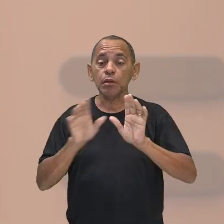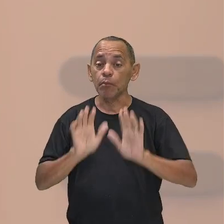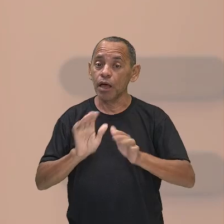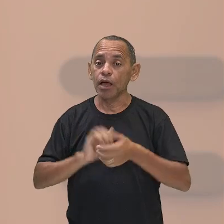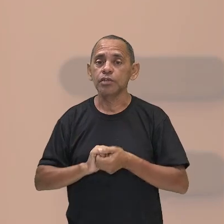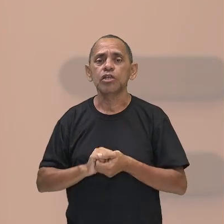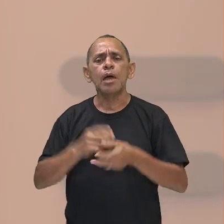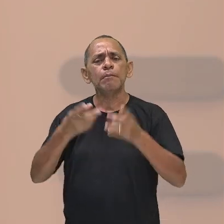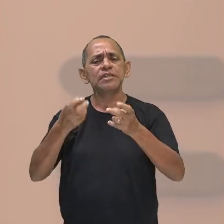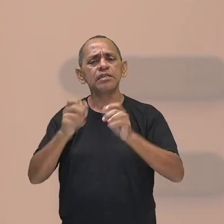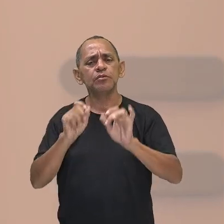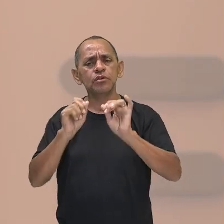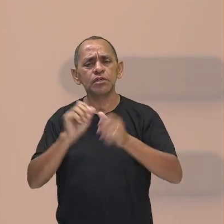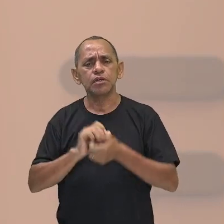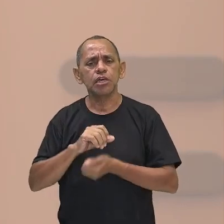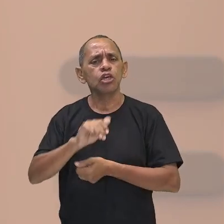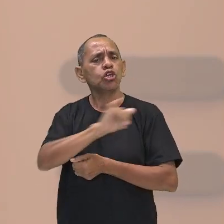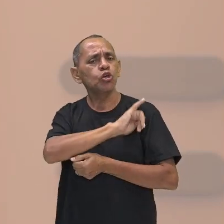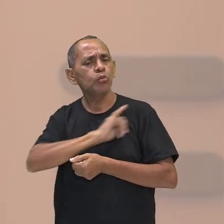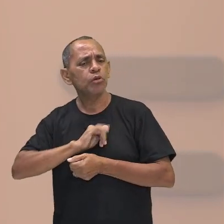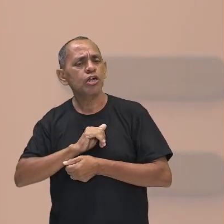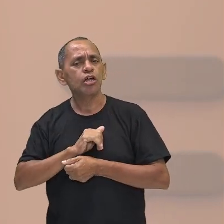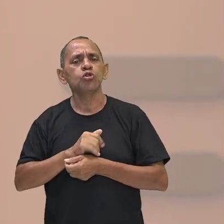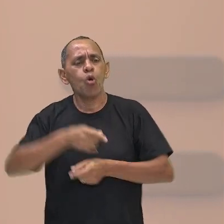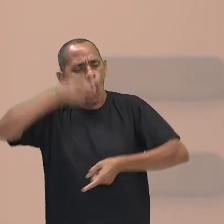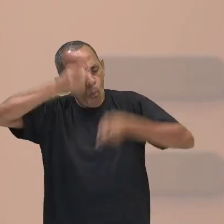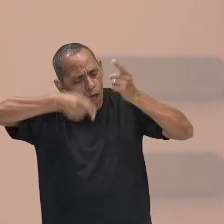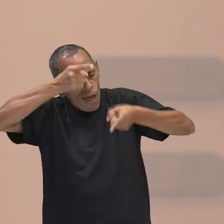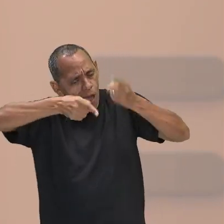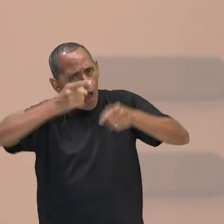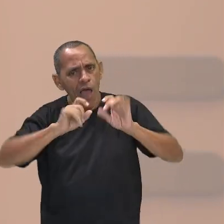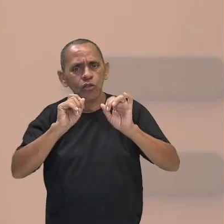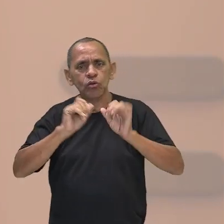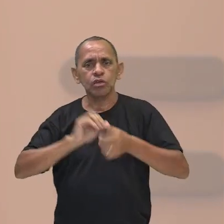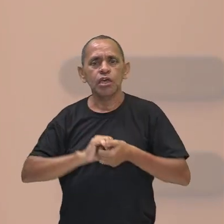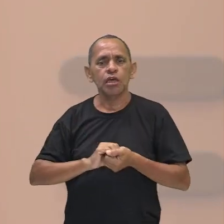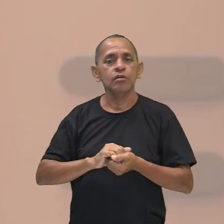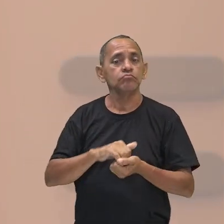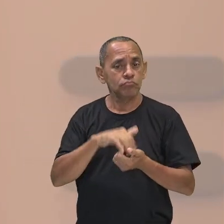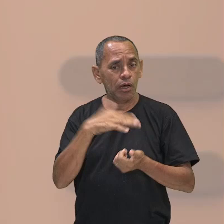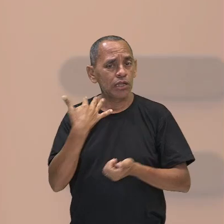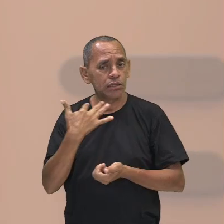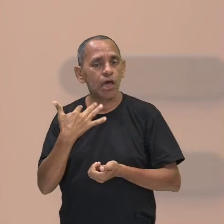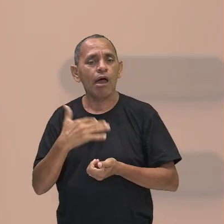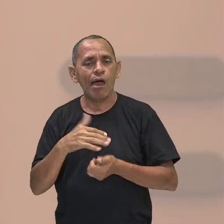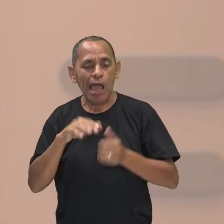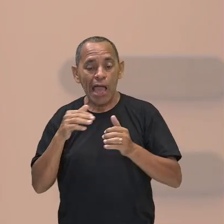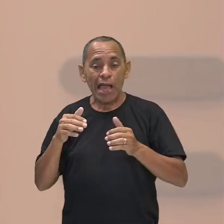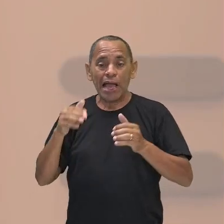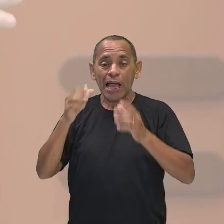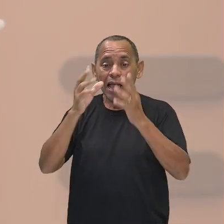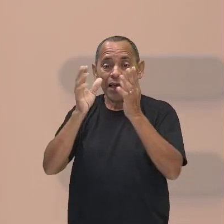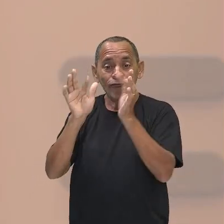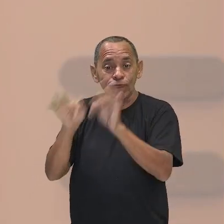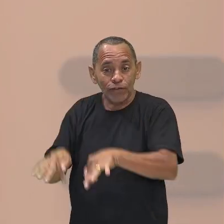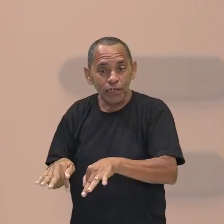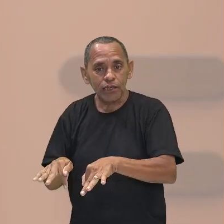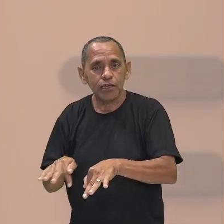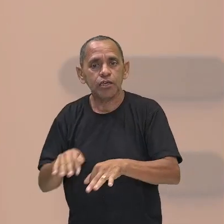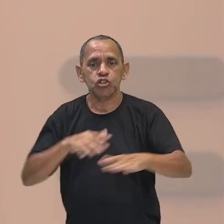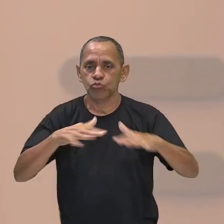então, que o imperador, ele manda, teoricamente, de certa forma, massacrar, então, esse movimento, né? Que é, então, aí